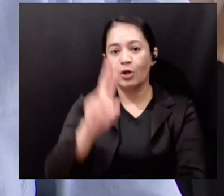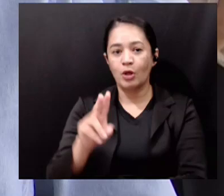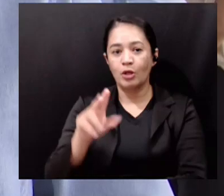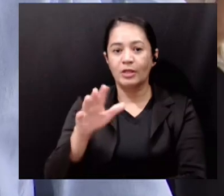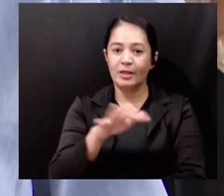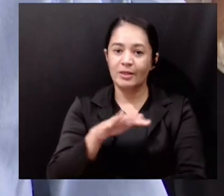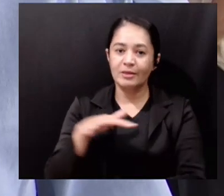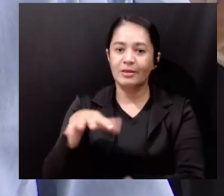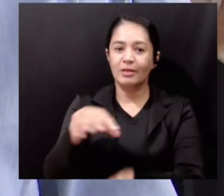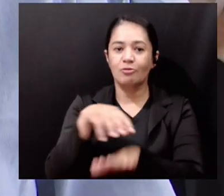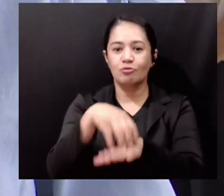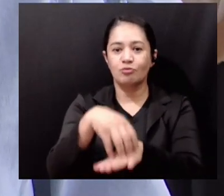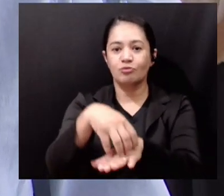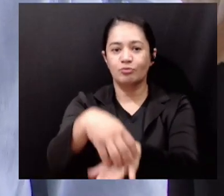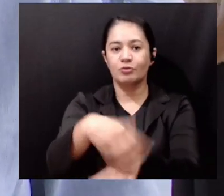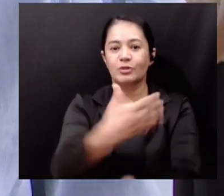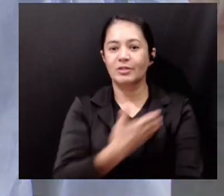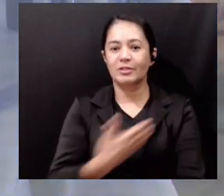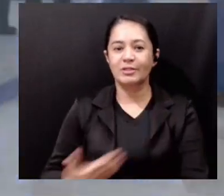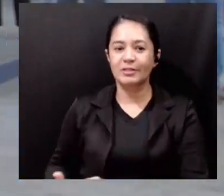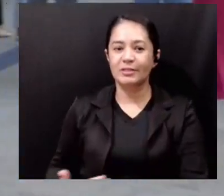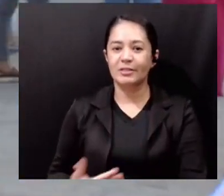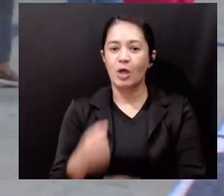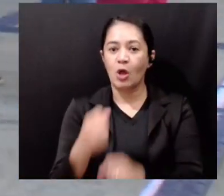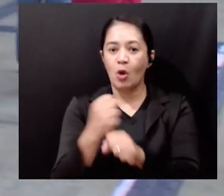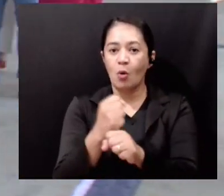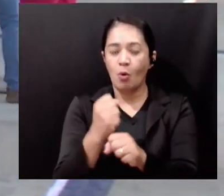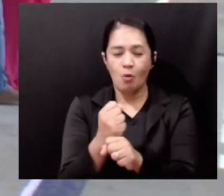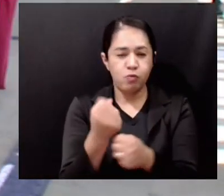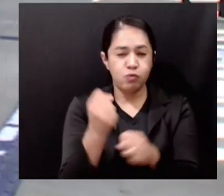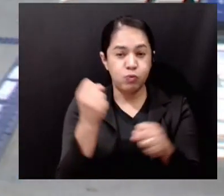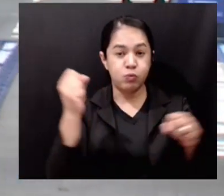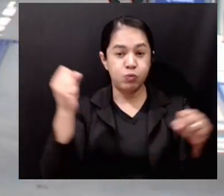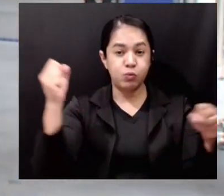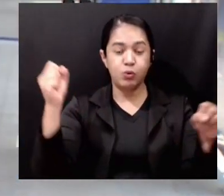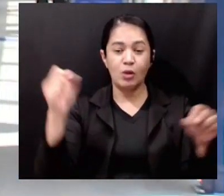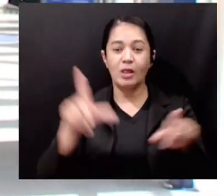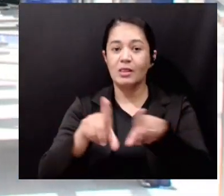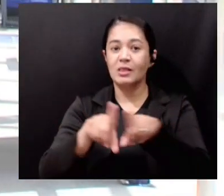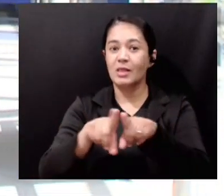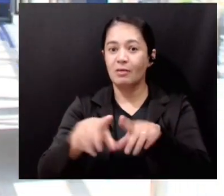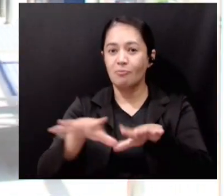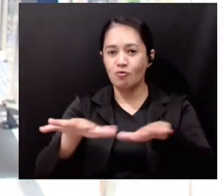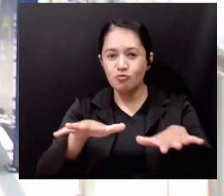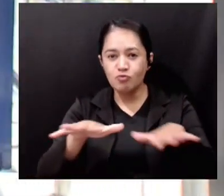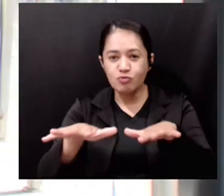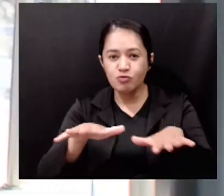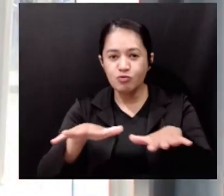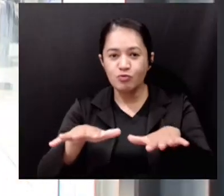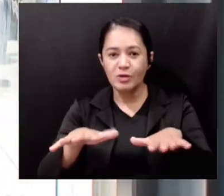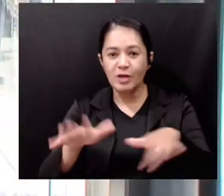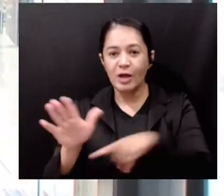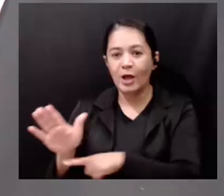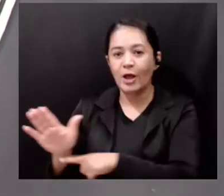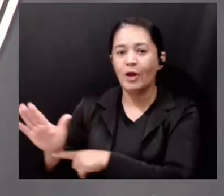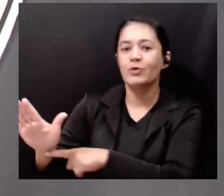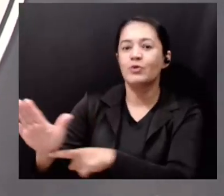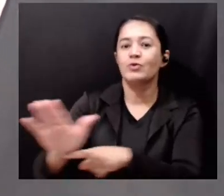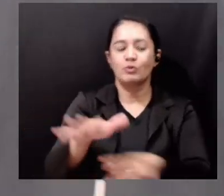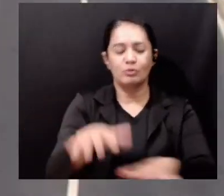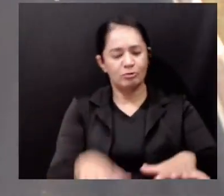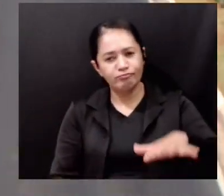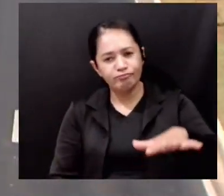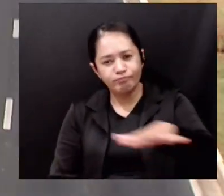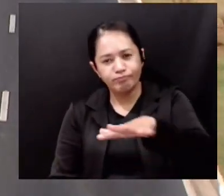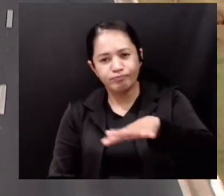Essa é uma obra gigantesca, imensa, que também mexeu aqui, ajuda a revitalizar toda a área, valorizar o